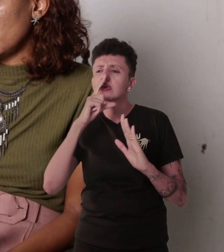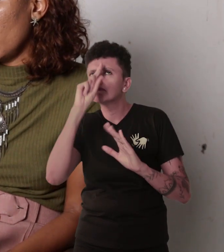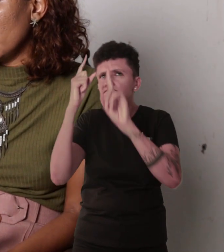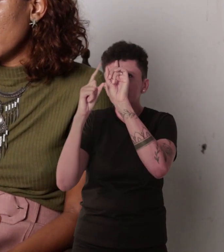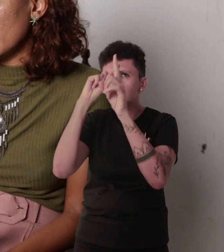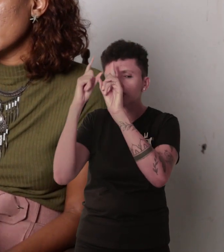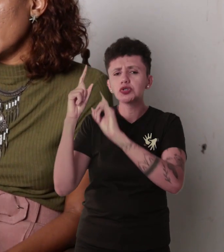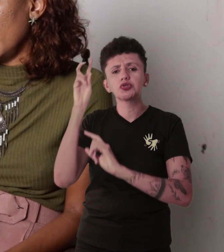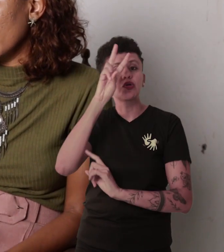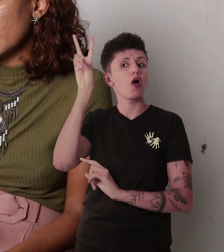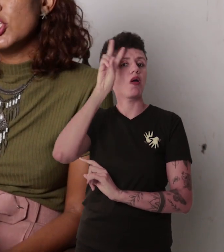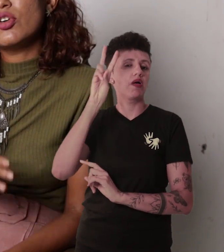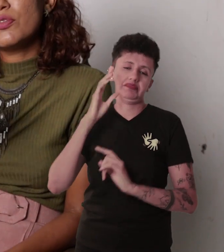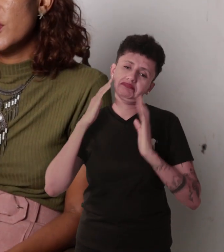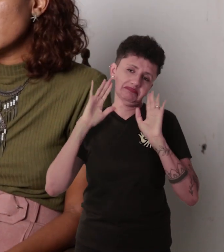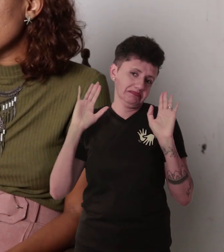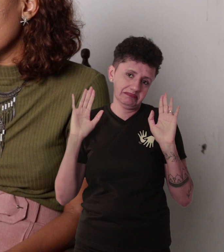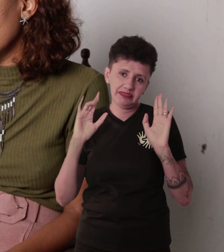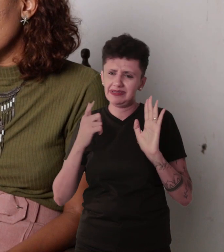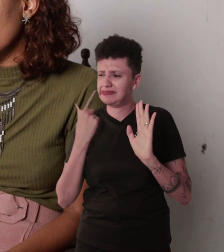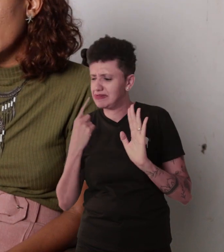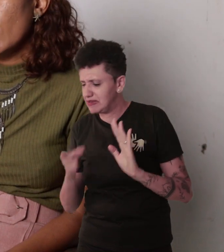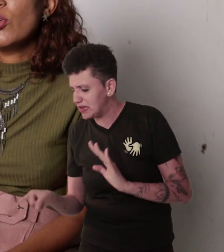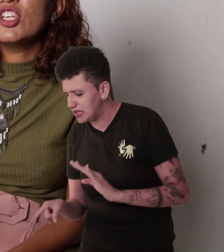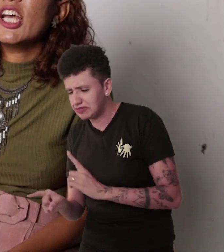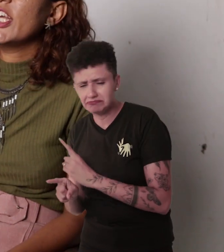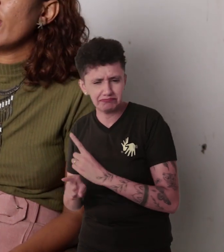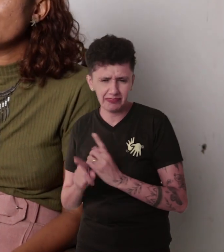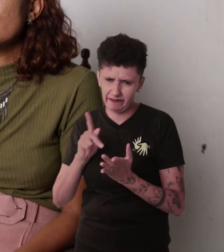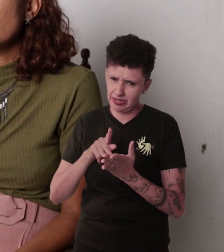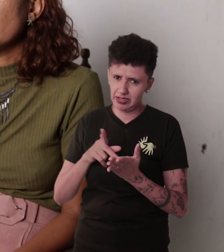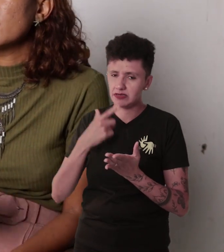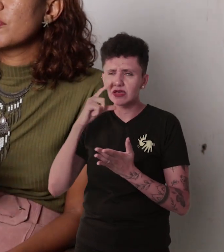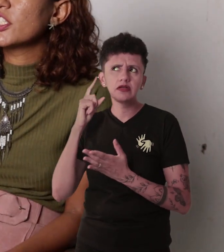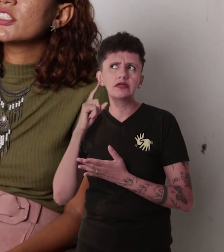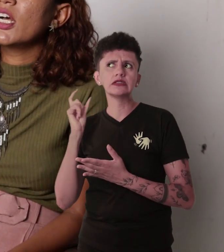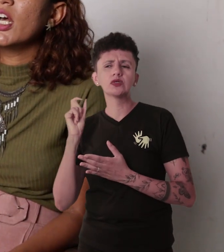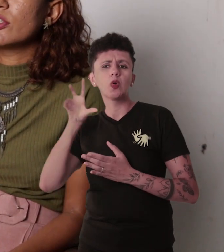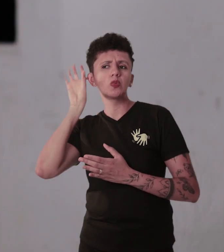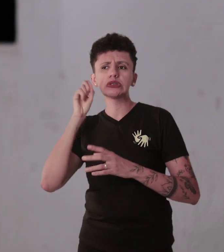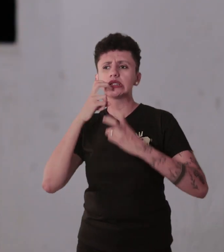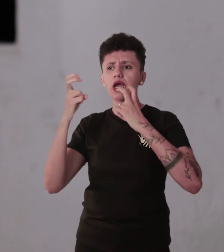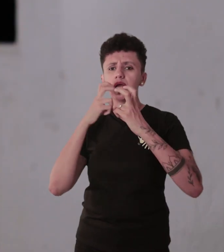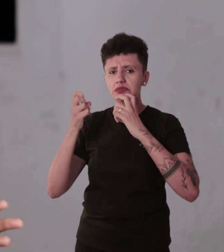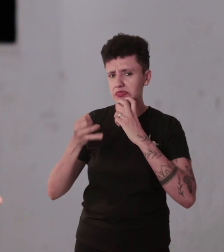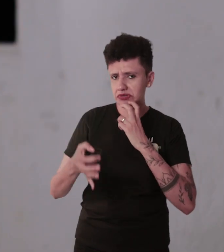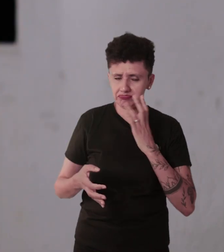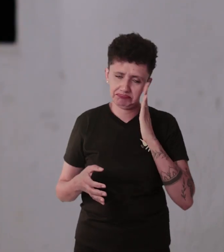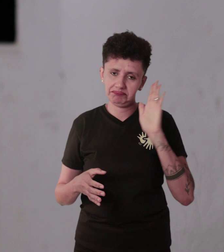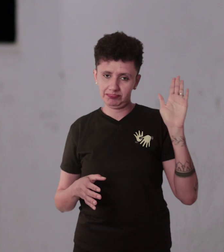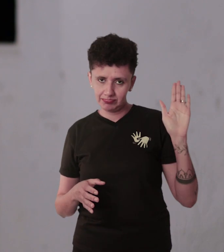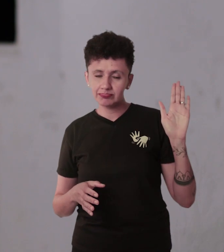essas histórias, a essas lendas, de onde vinha esse sangue, o que era realmente que passava gritando. Então